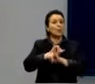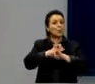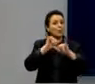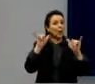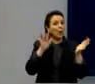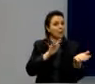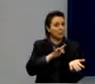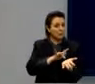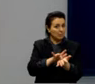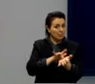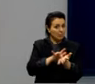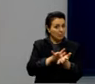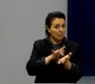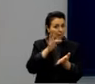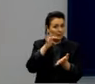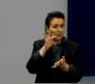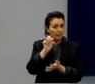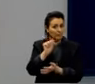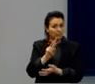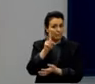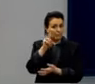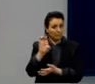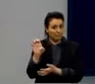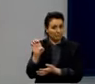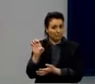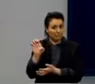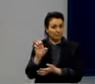Então, fica de olho aí nas reportagens.